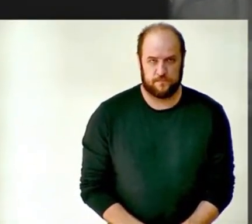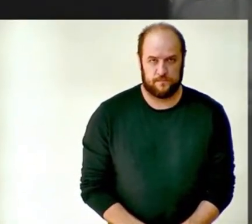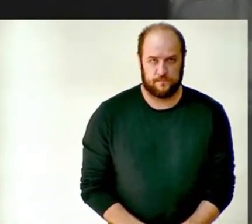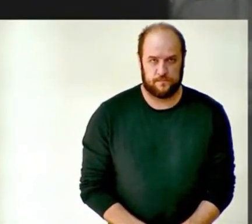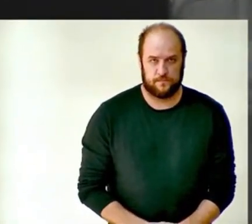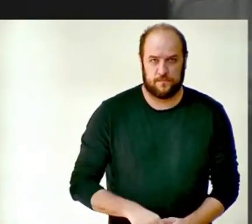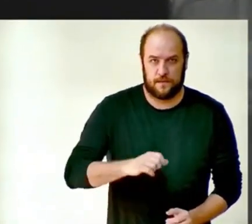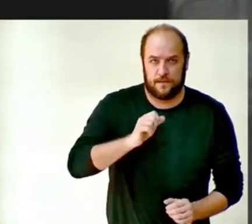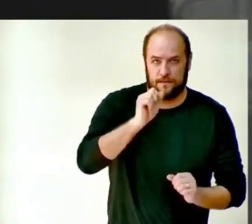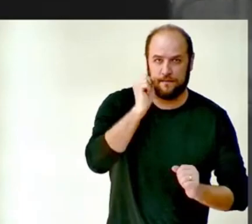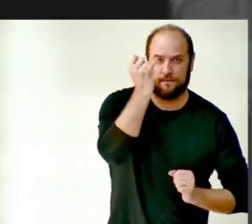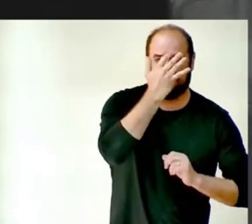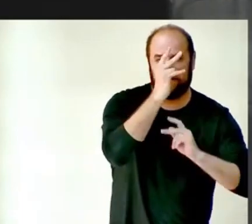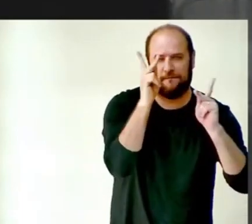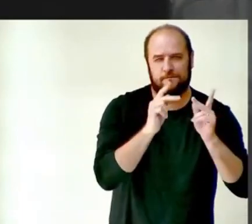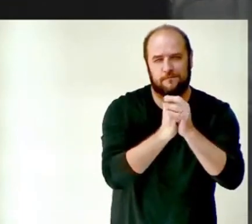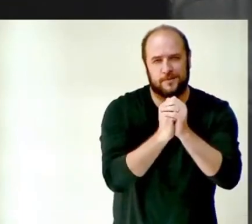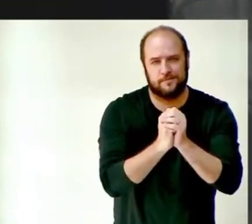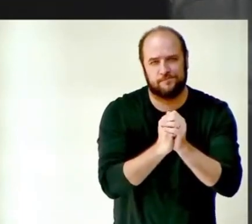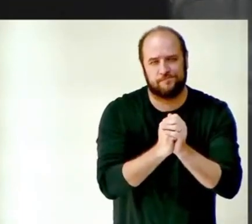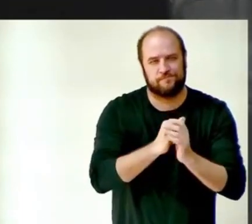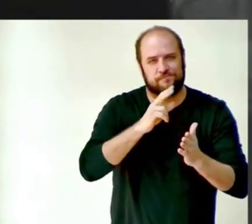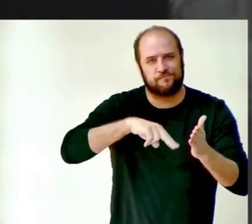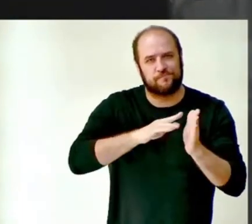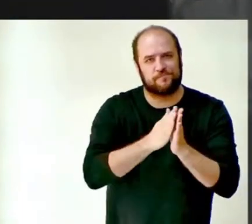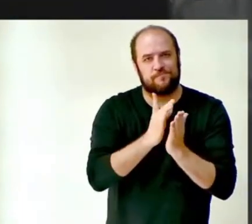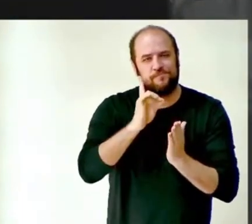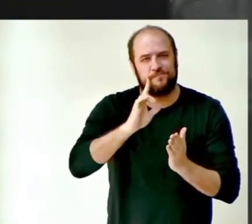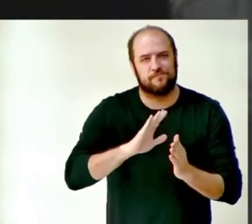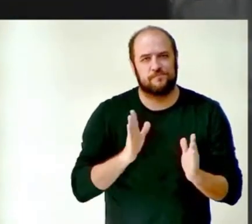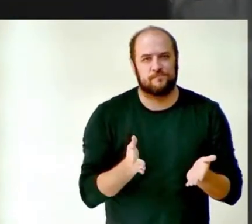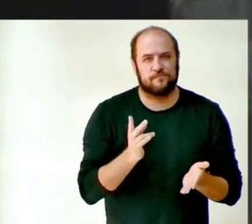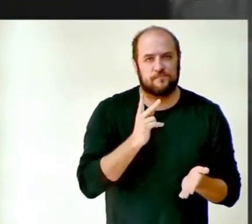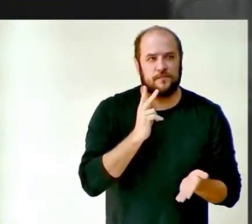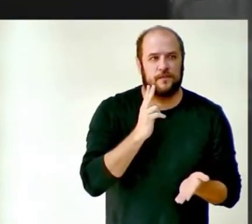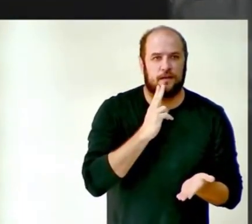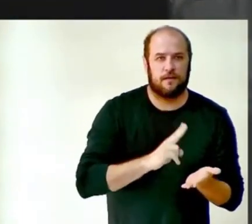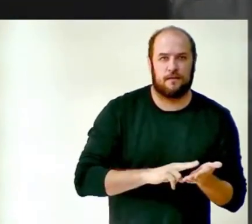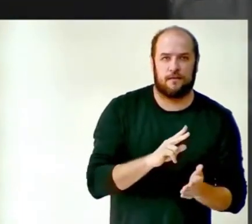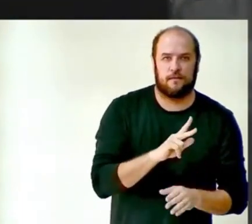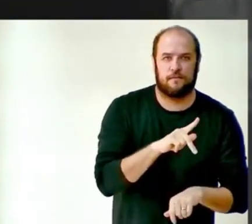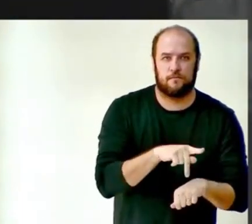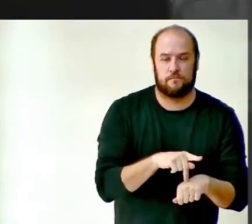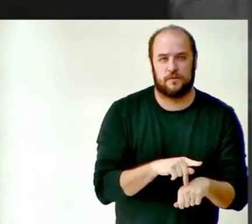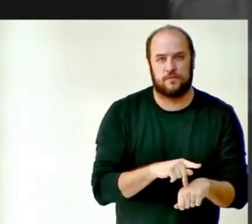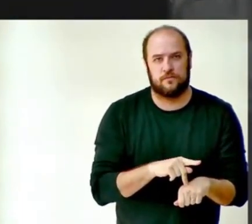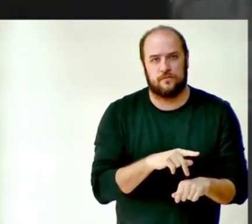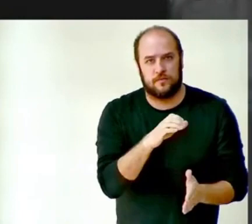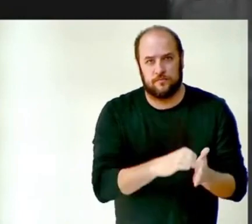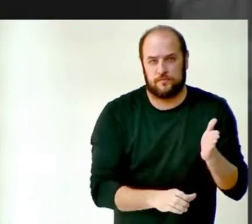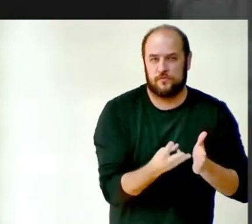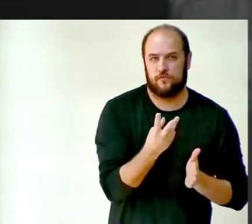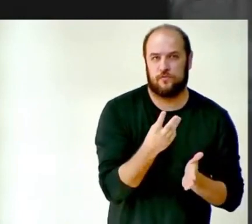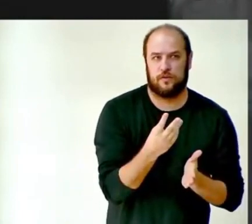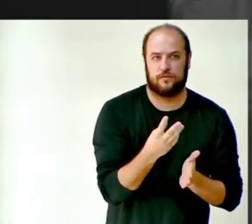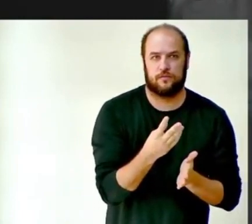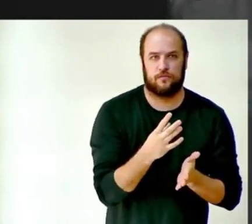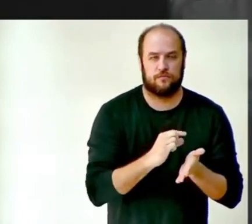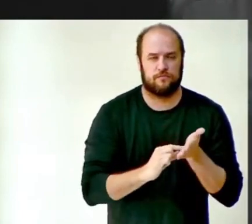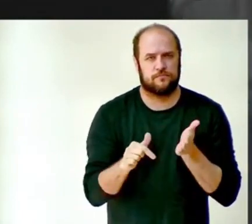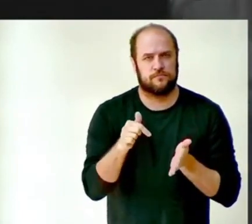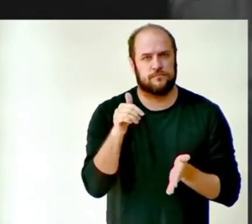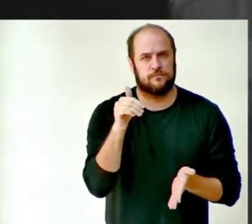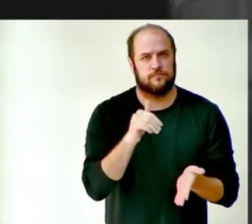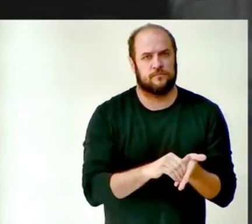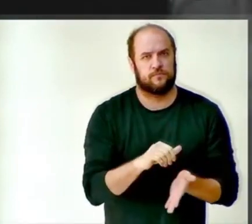A graça e a paz, meus irmãos. Vamos abrir a palavra de Deus. Primeira carta de Pedro, capítulo 4, os versículos são